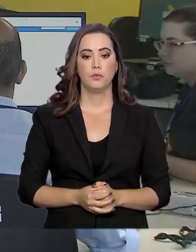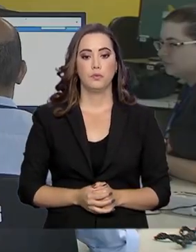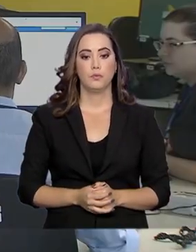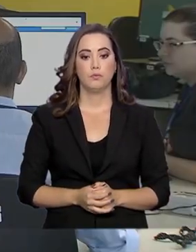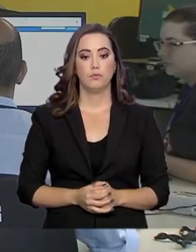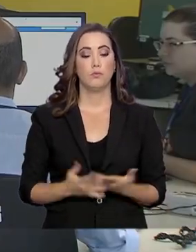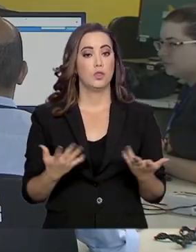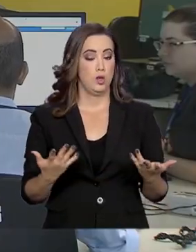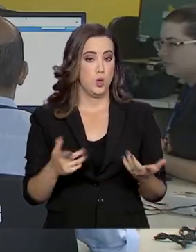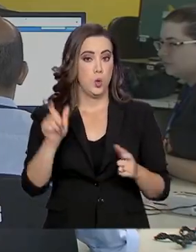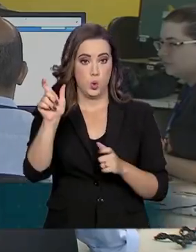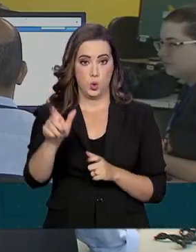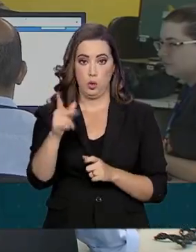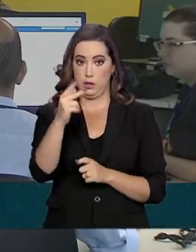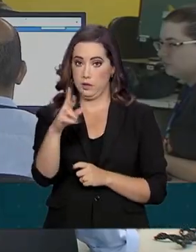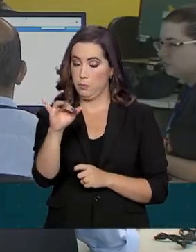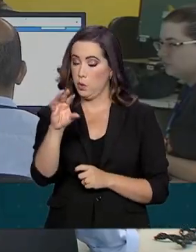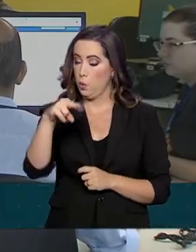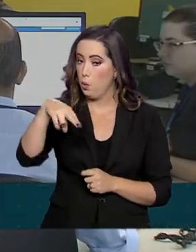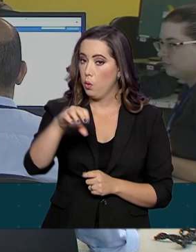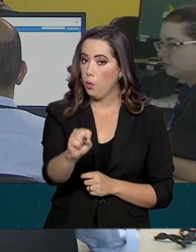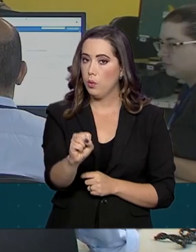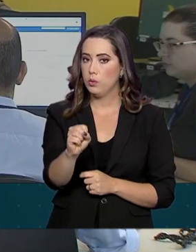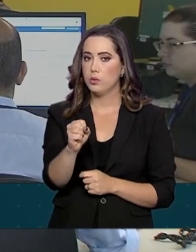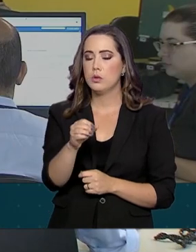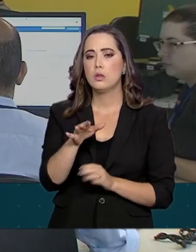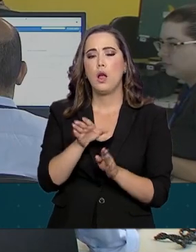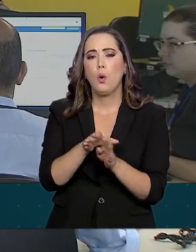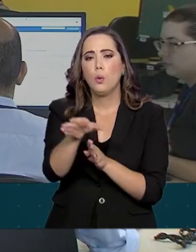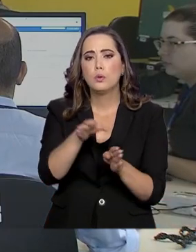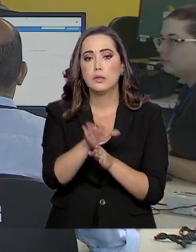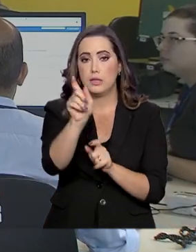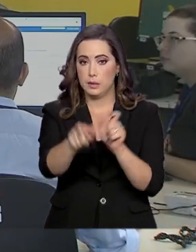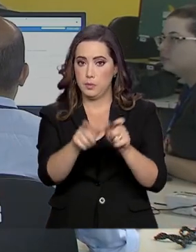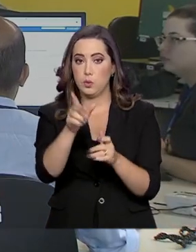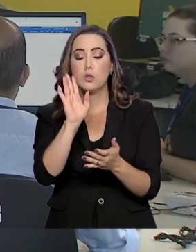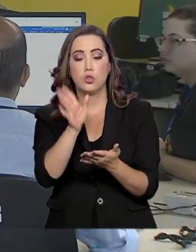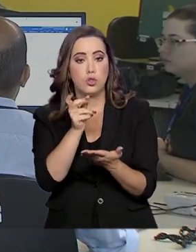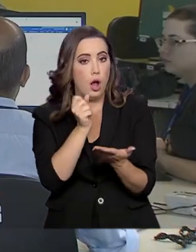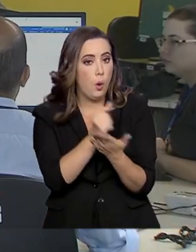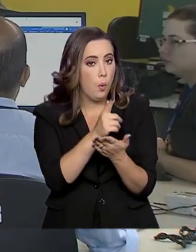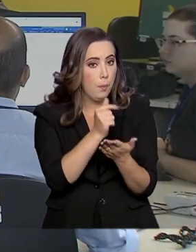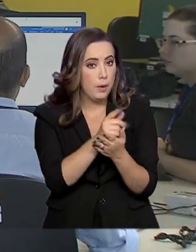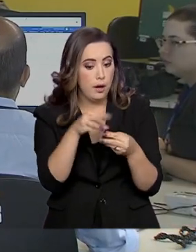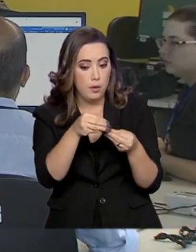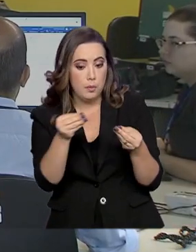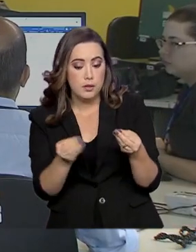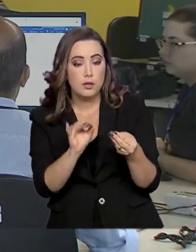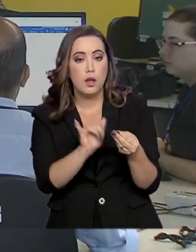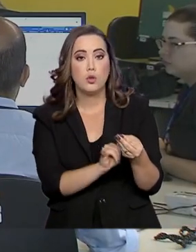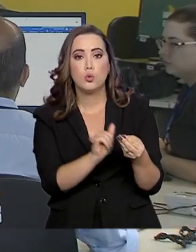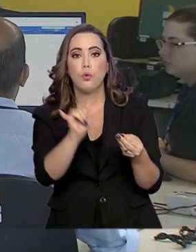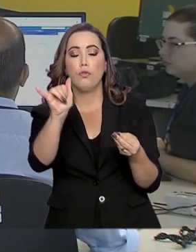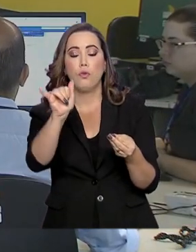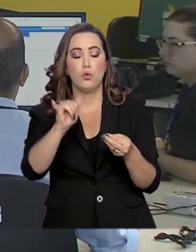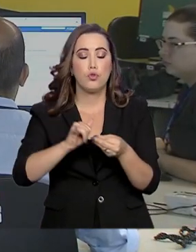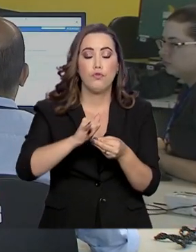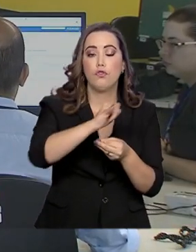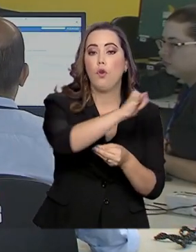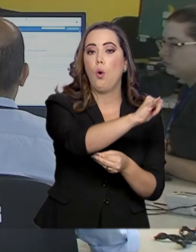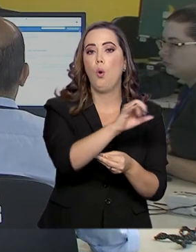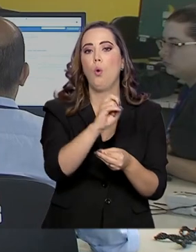PROCONs estaduais orientam os consumidores que compraram passagens ou pacotes turísticos para países com casos comprovados do novo